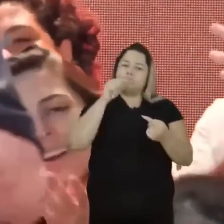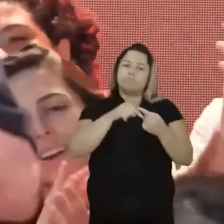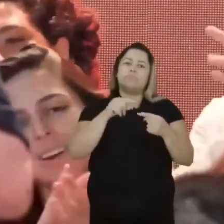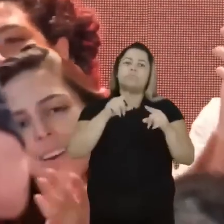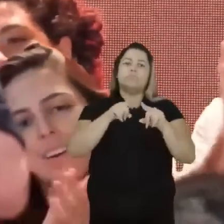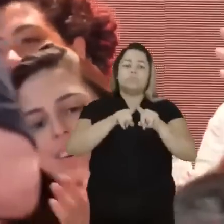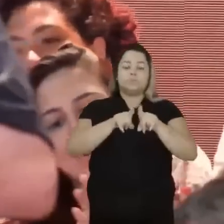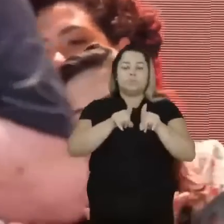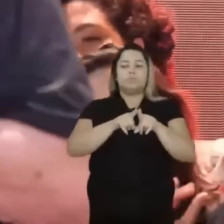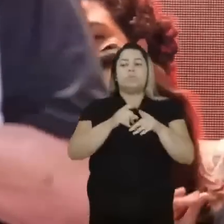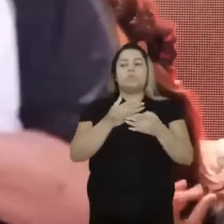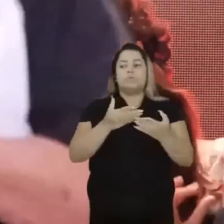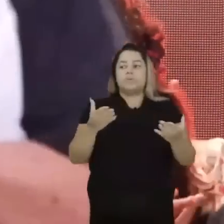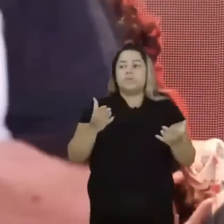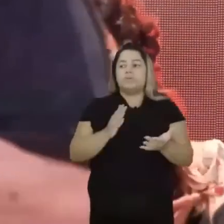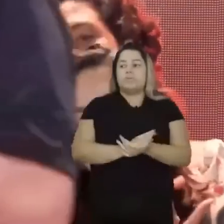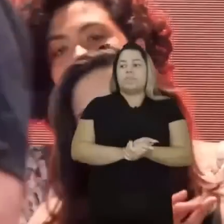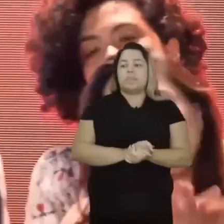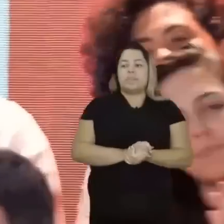vocês.